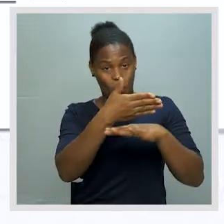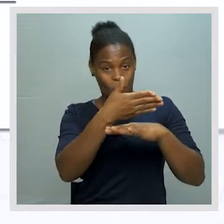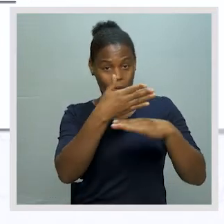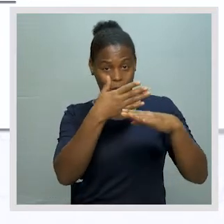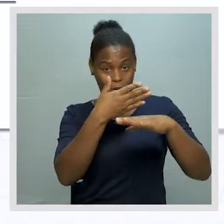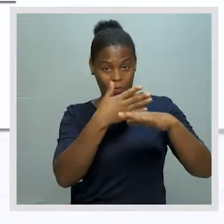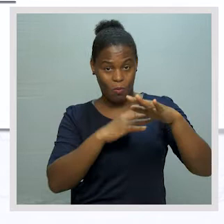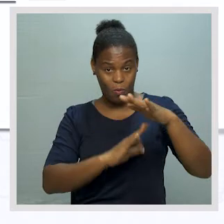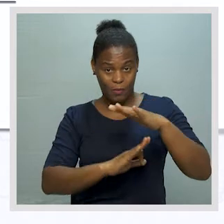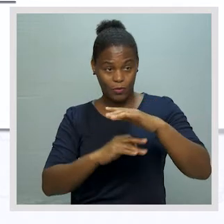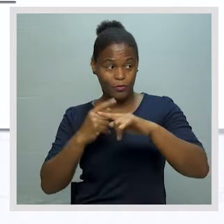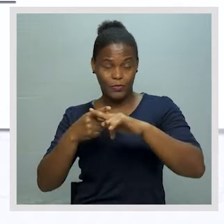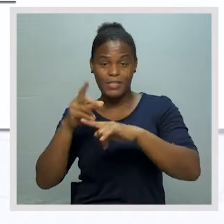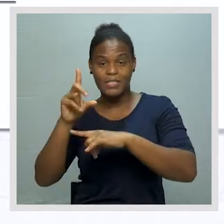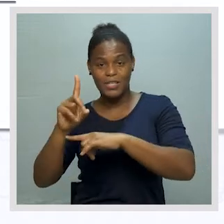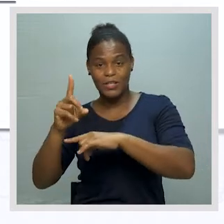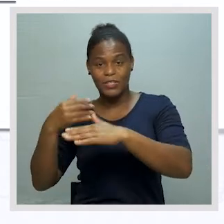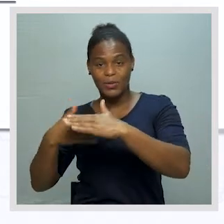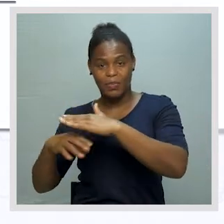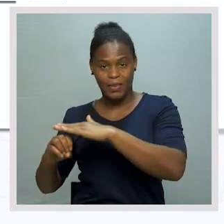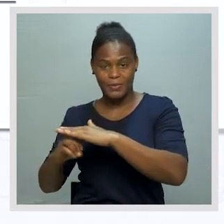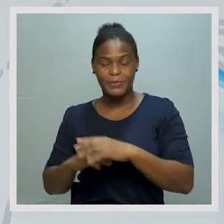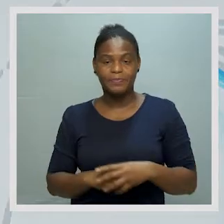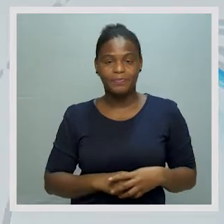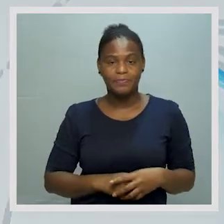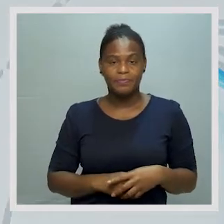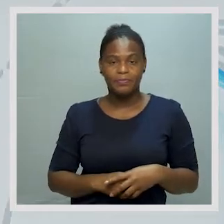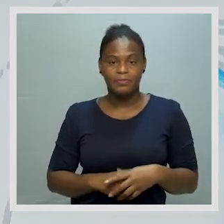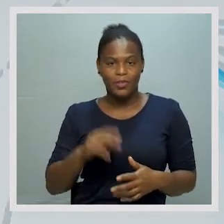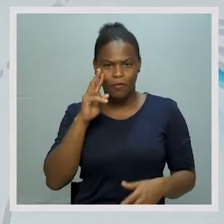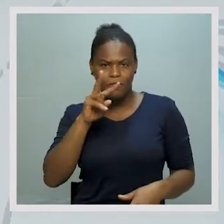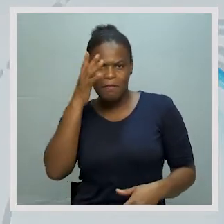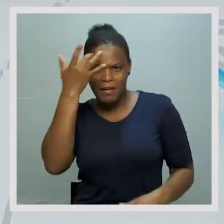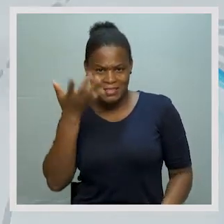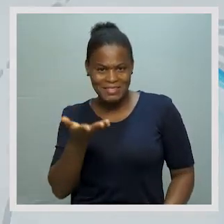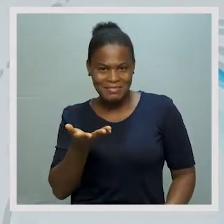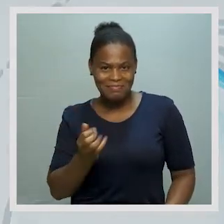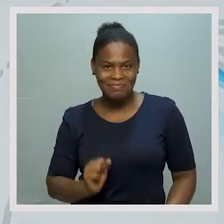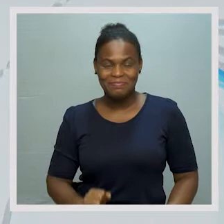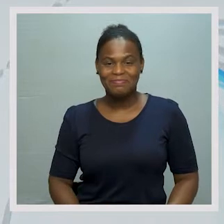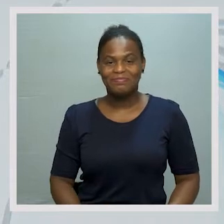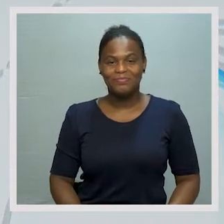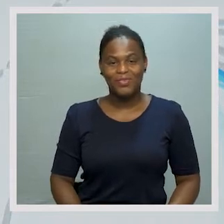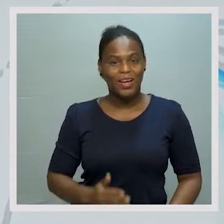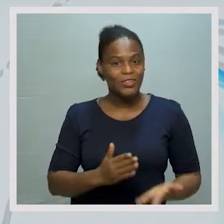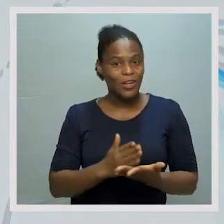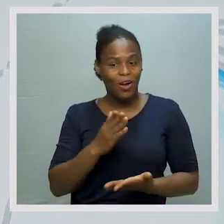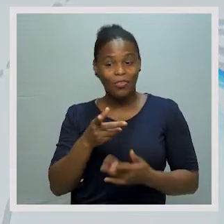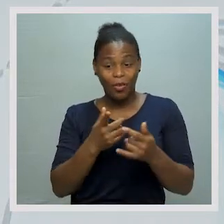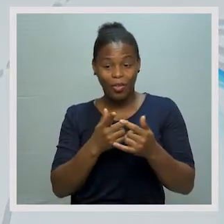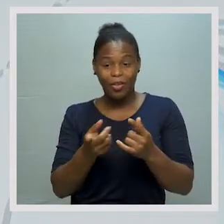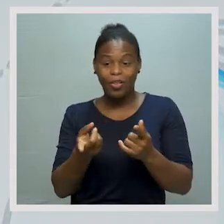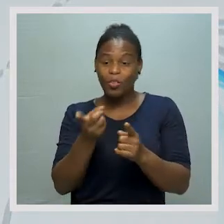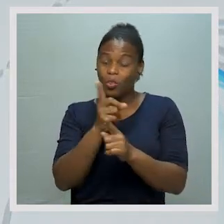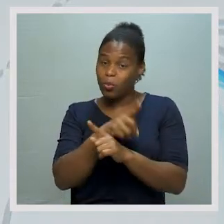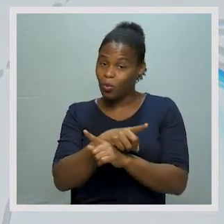1/4 vezes 6 décimas. Viram como é fácil? Então, é só